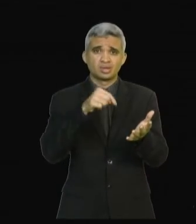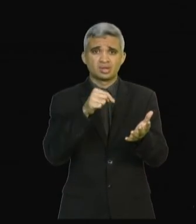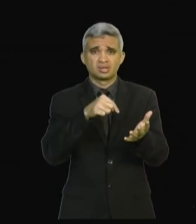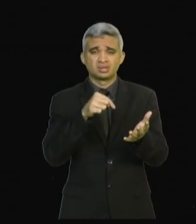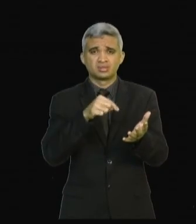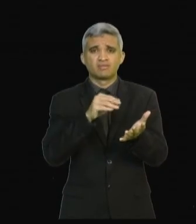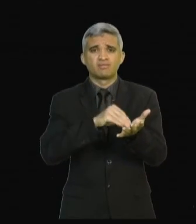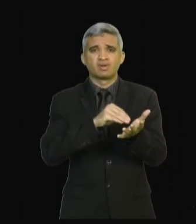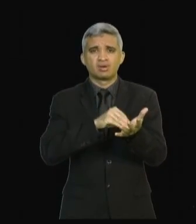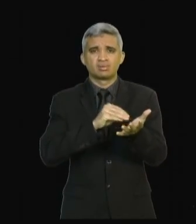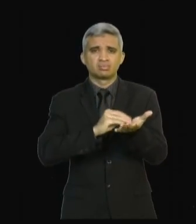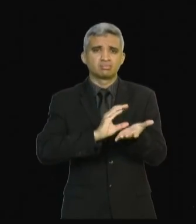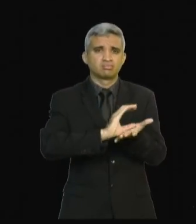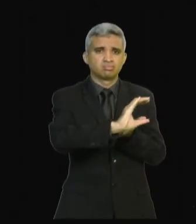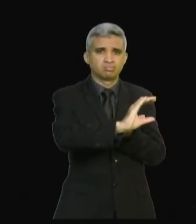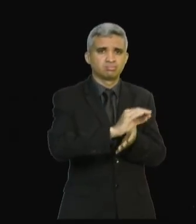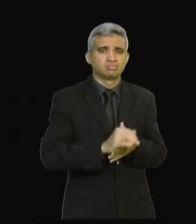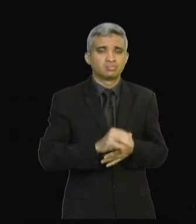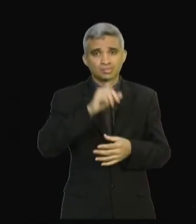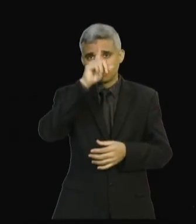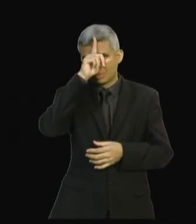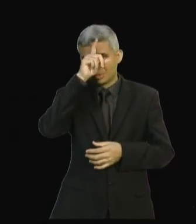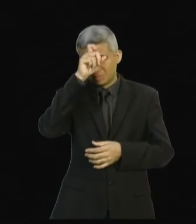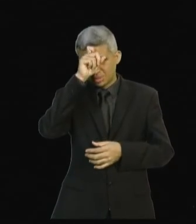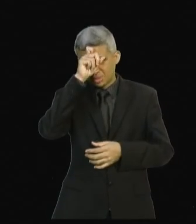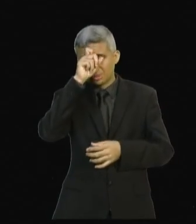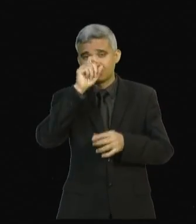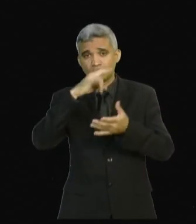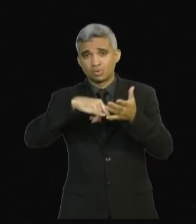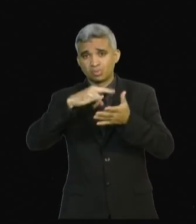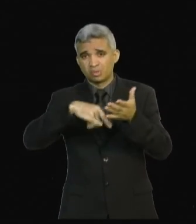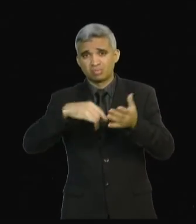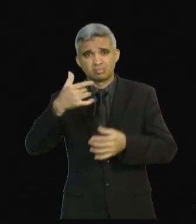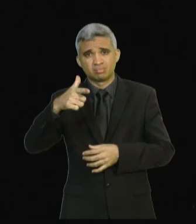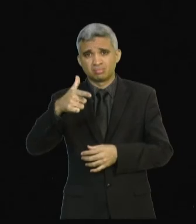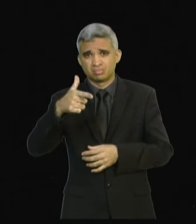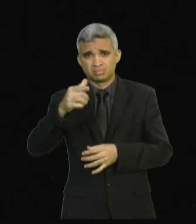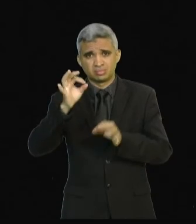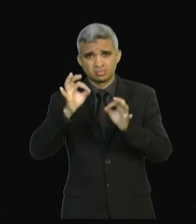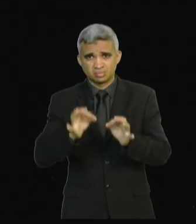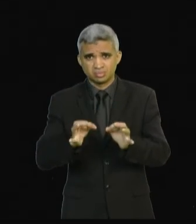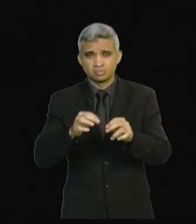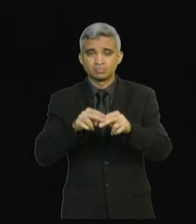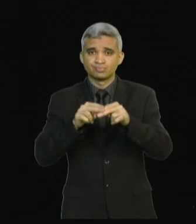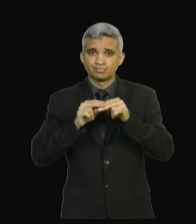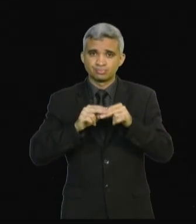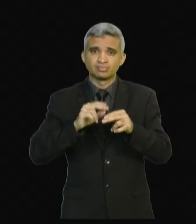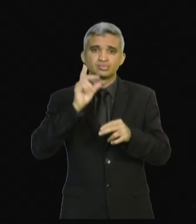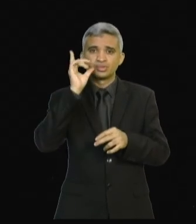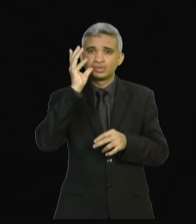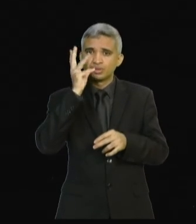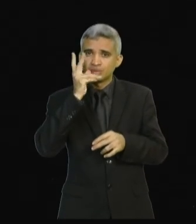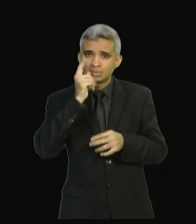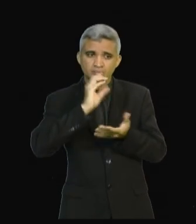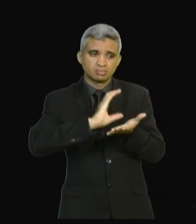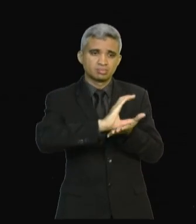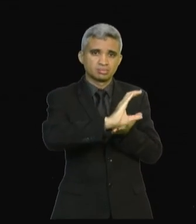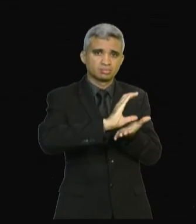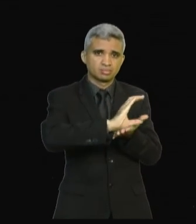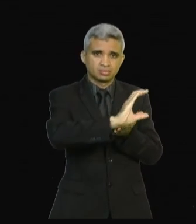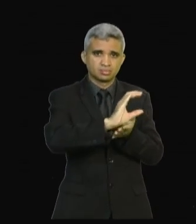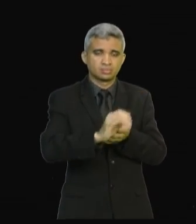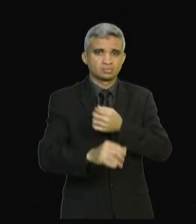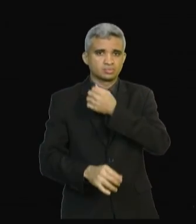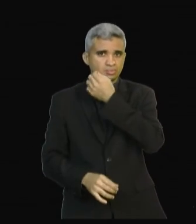hospital está inadimplente, e pelo caminhar, andar na carruagem, não vai ter condições de resolver as suas inadimplências. O certo